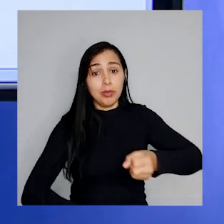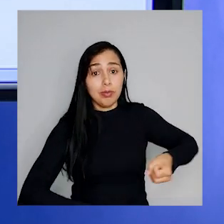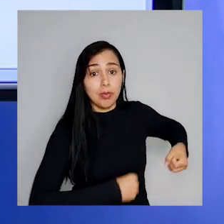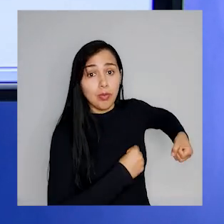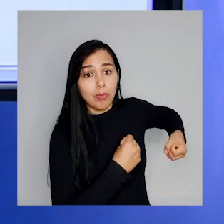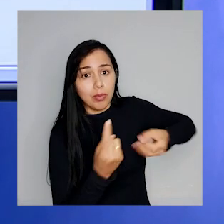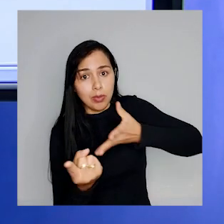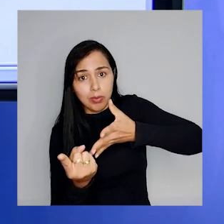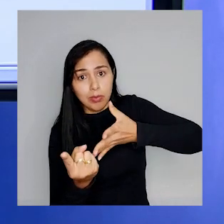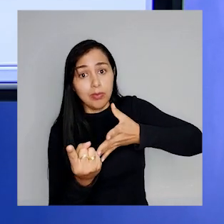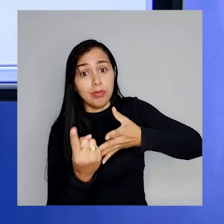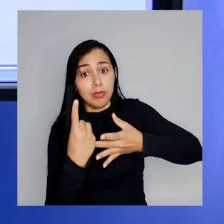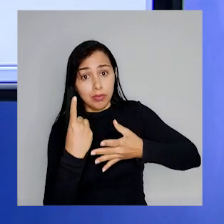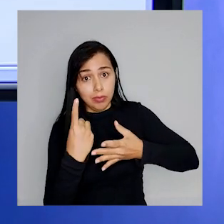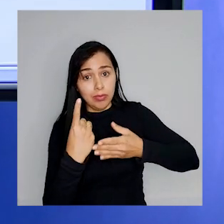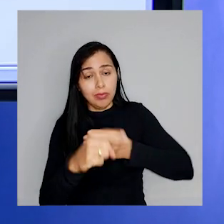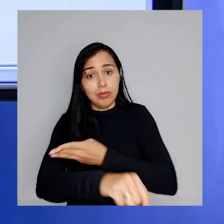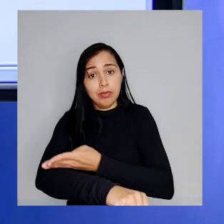Derrubou mais o quê?